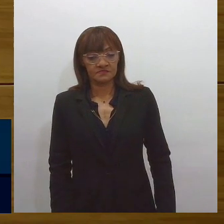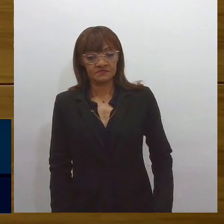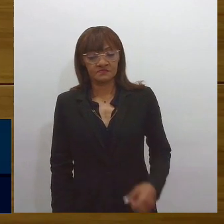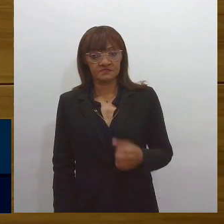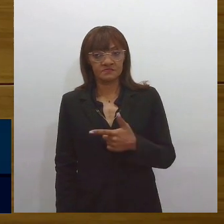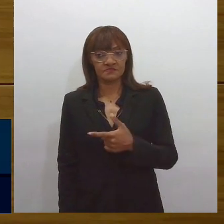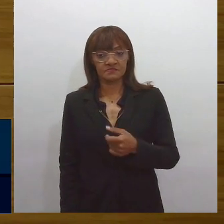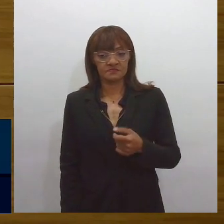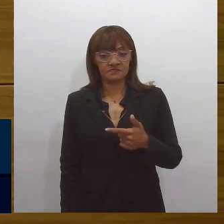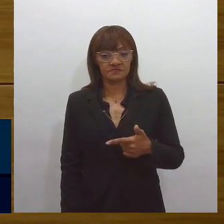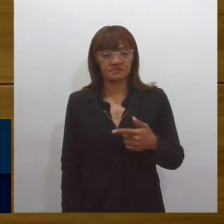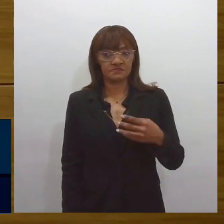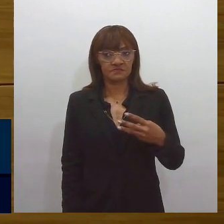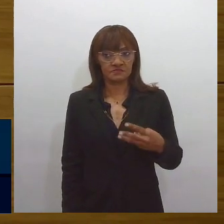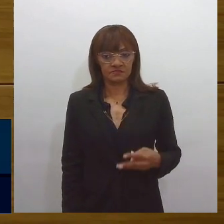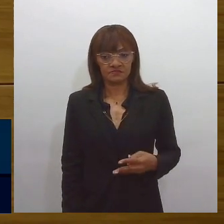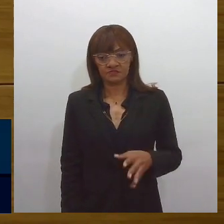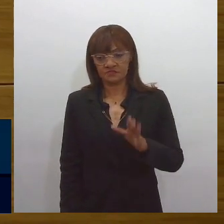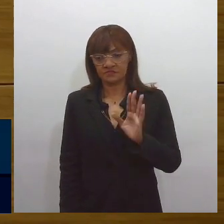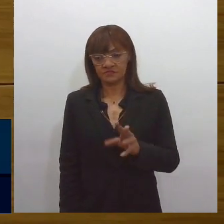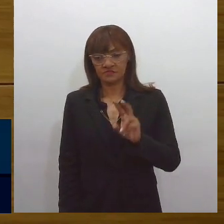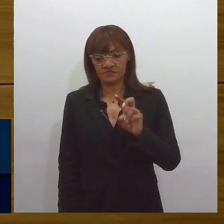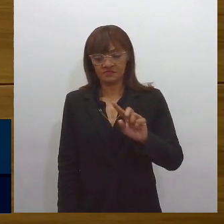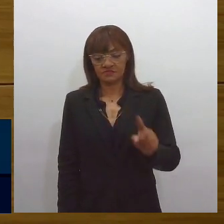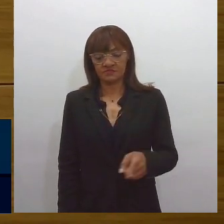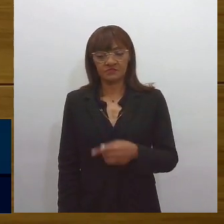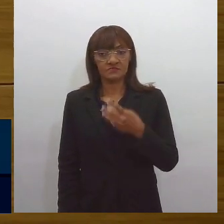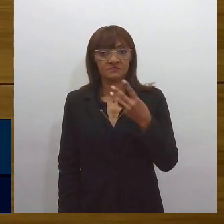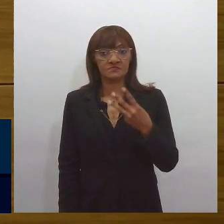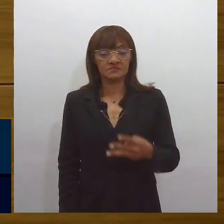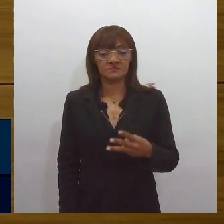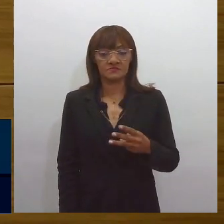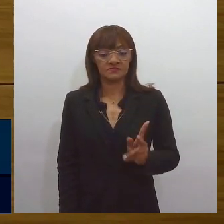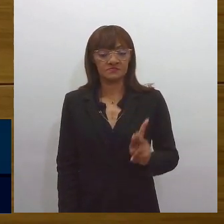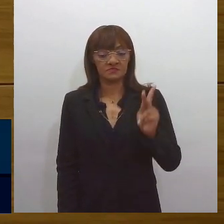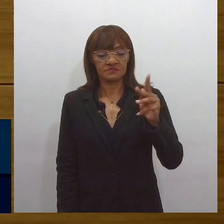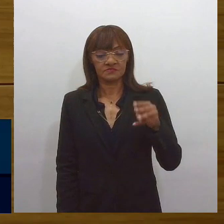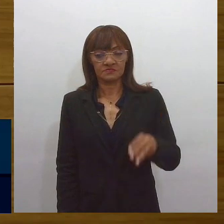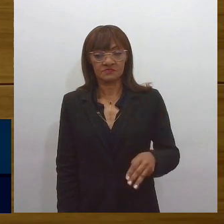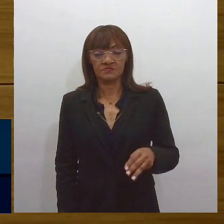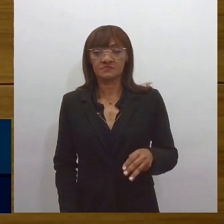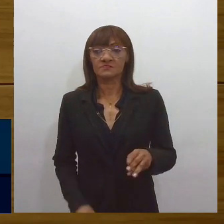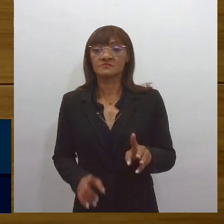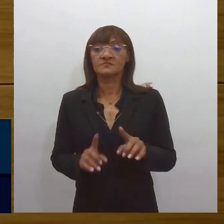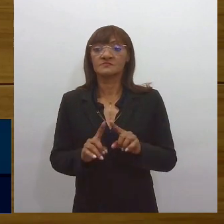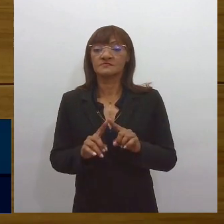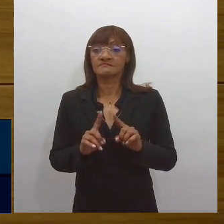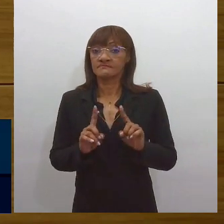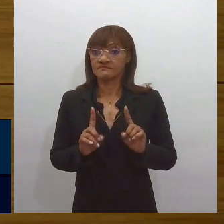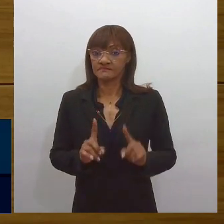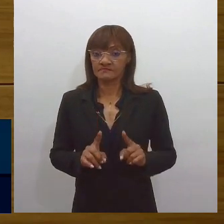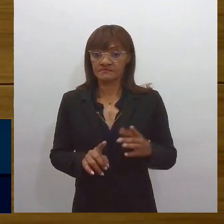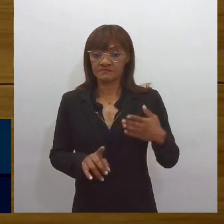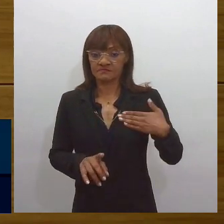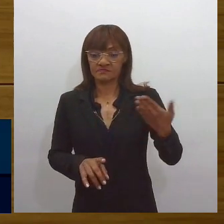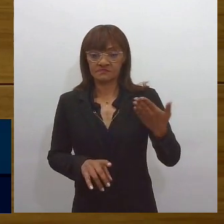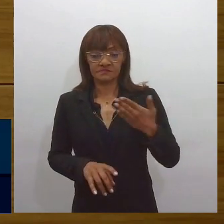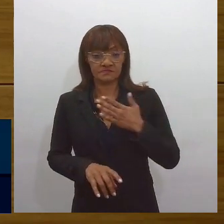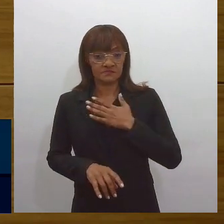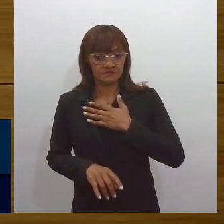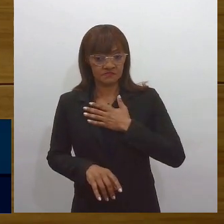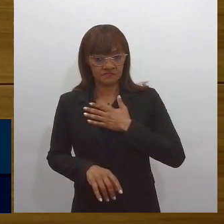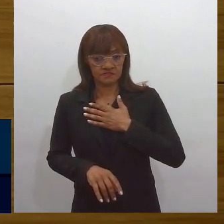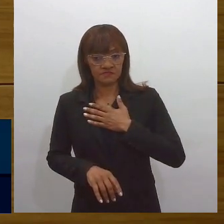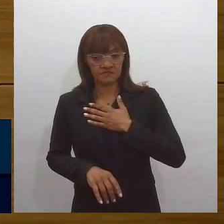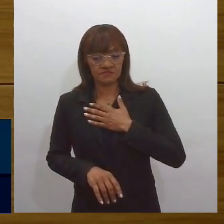5,3 km mas para surpresa inclusive minha que não sou aqui de Sergipe embora seja um